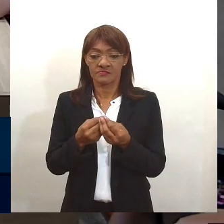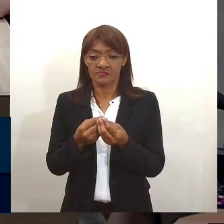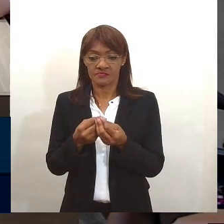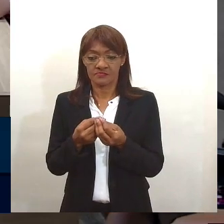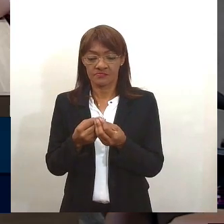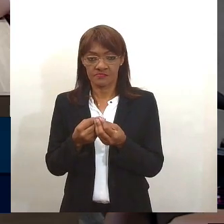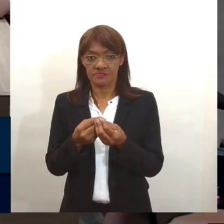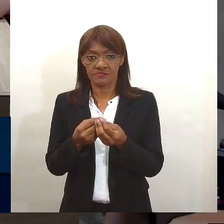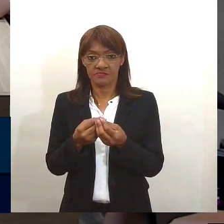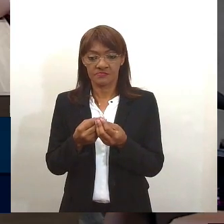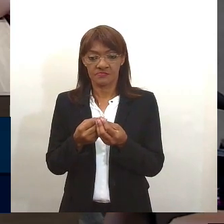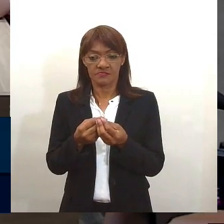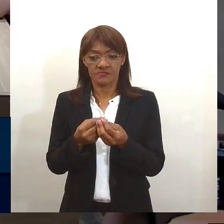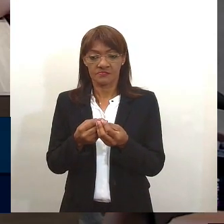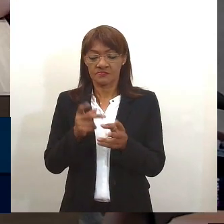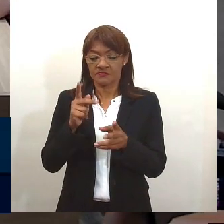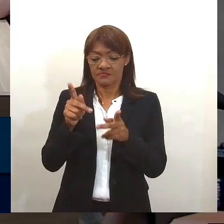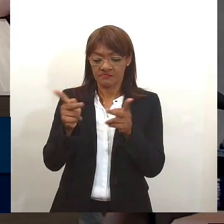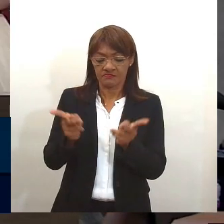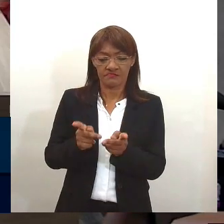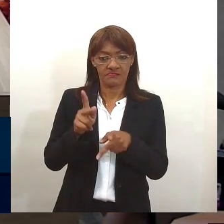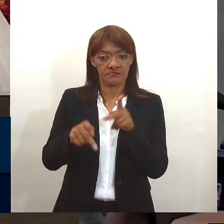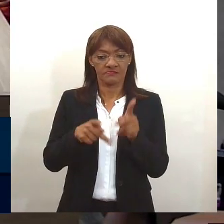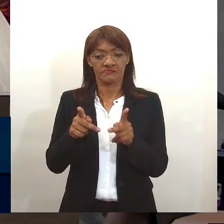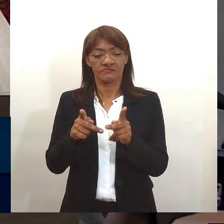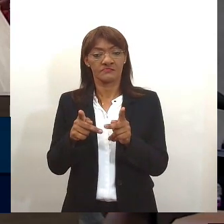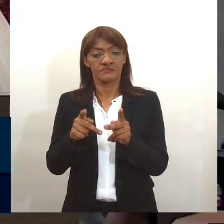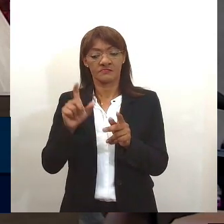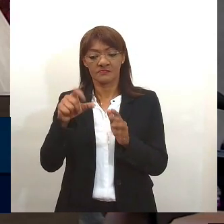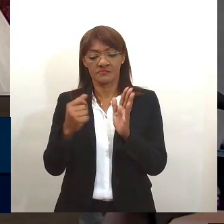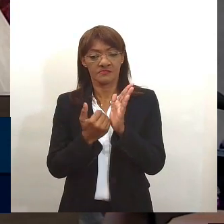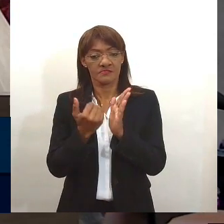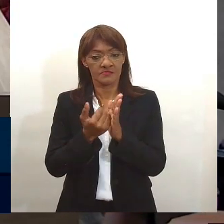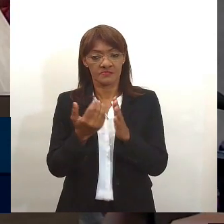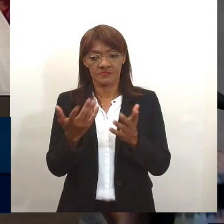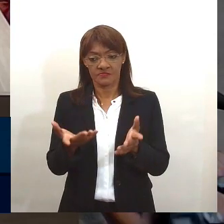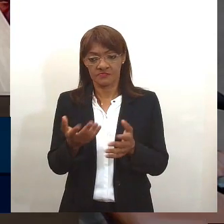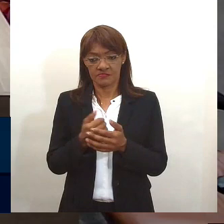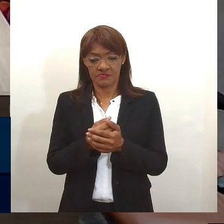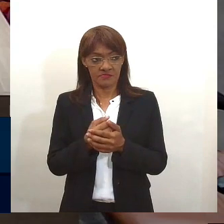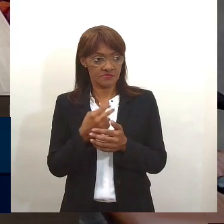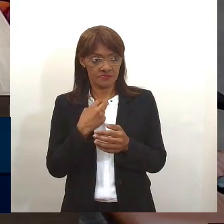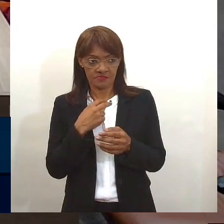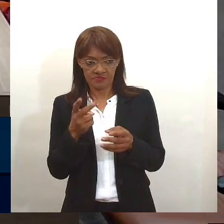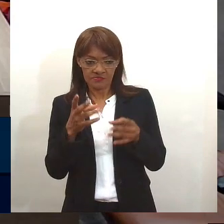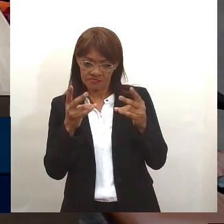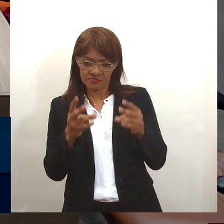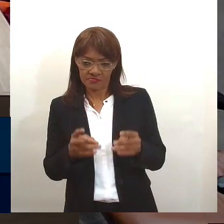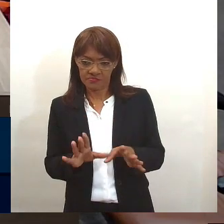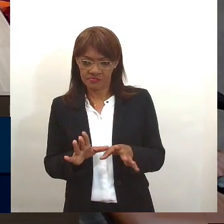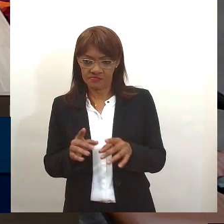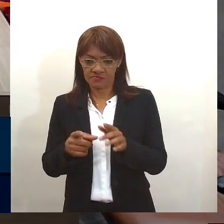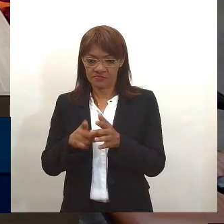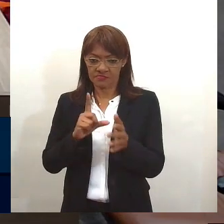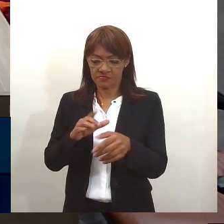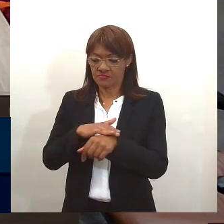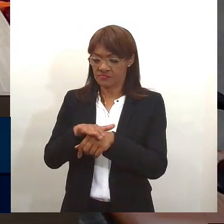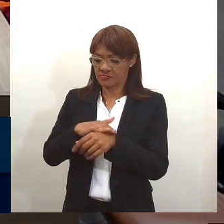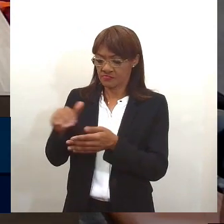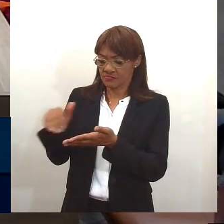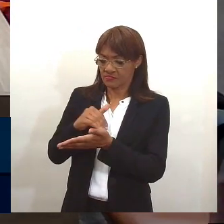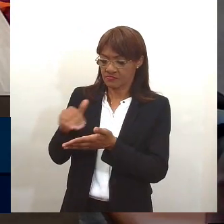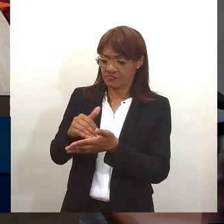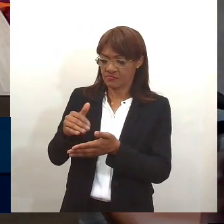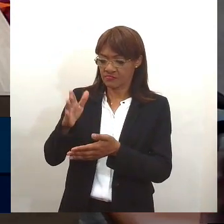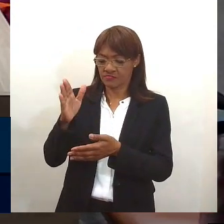SEMAIS, uma série de programas. Eu não posso entrar nos programas, porque eu tenho que conversar com a secretária Érica, mas teve um aumento considerável das despesas com programas